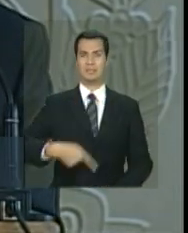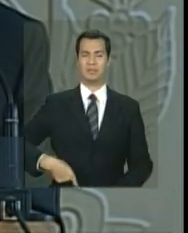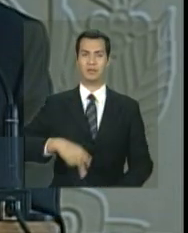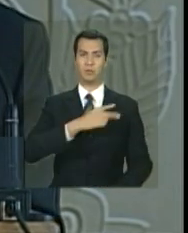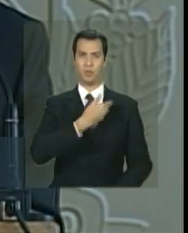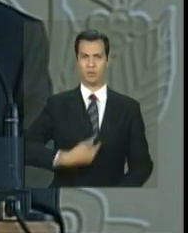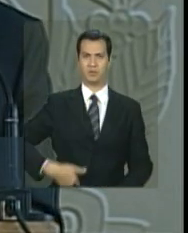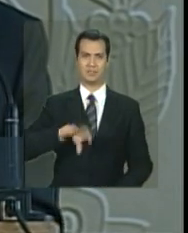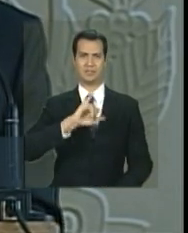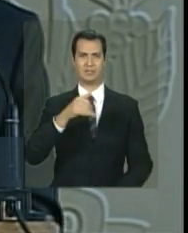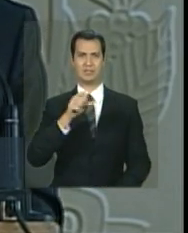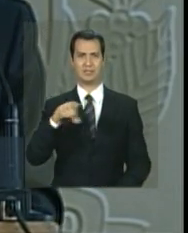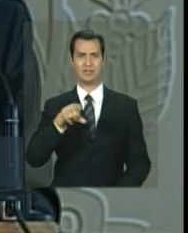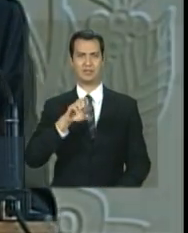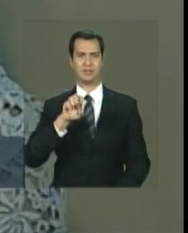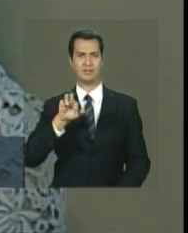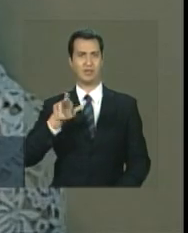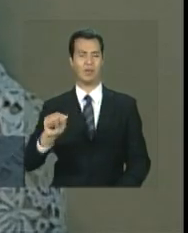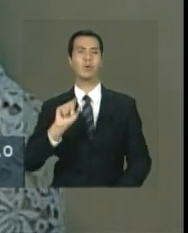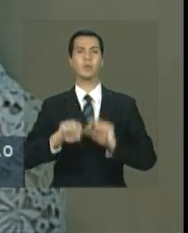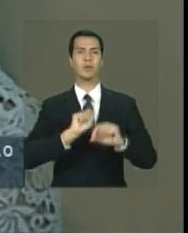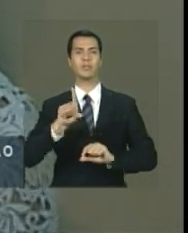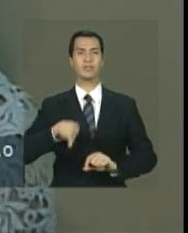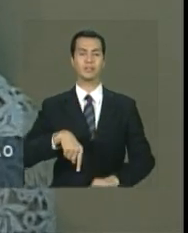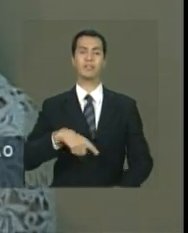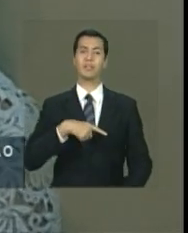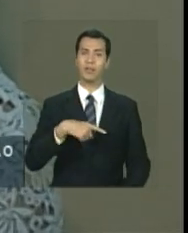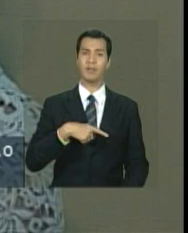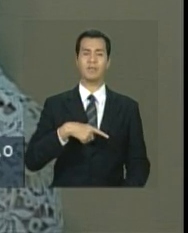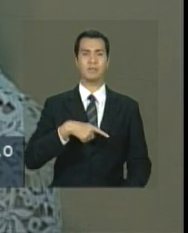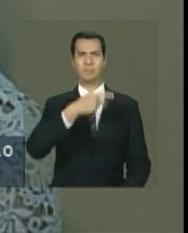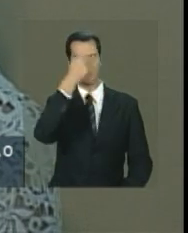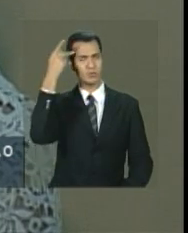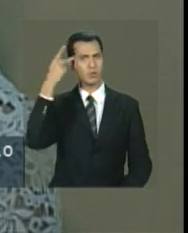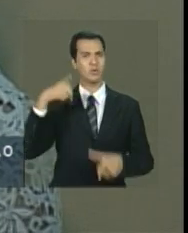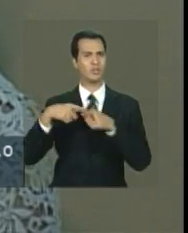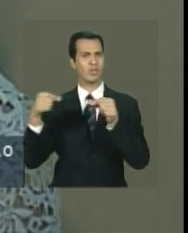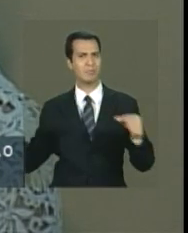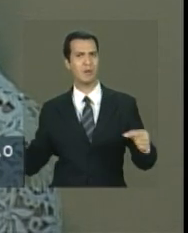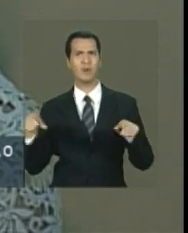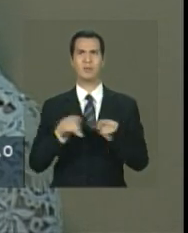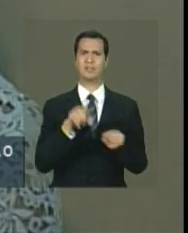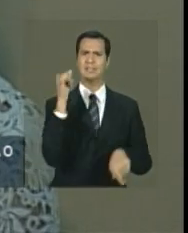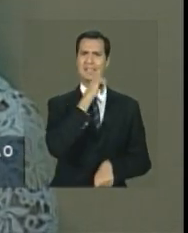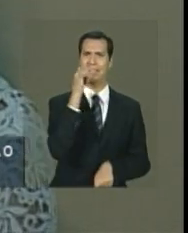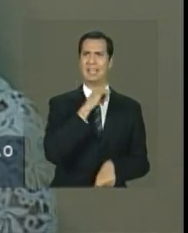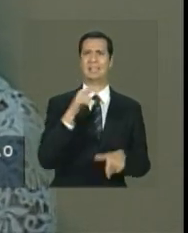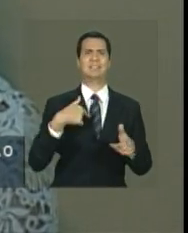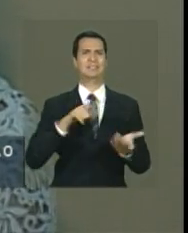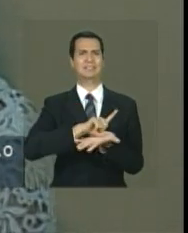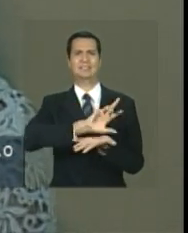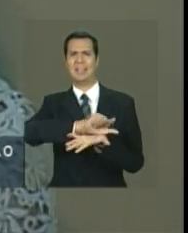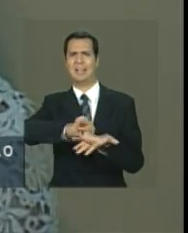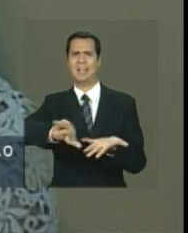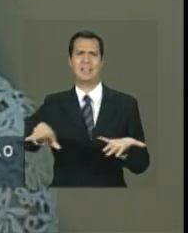português com sotaque italiano, né? Então, uma terra cosmopolita,